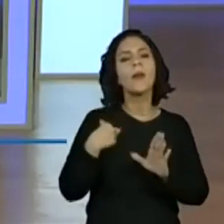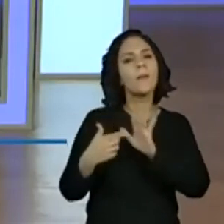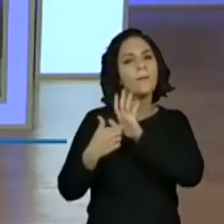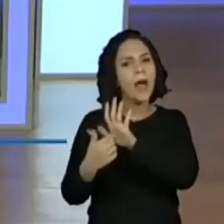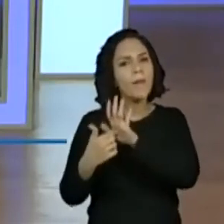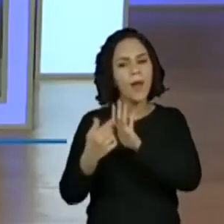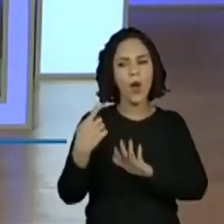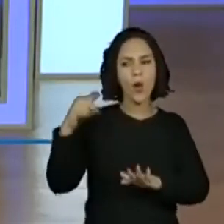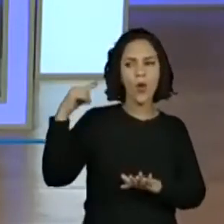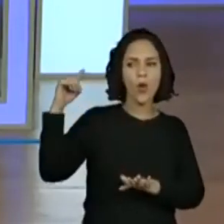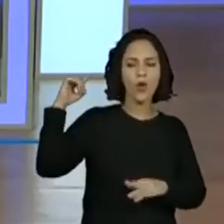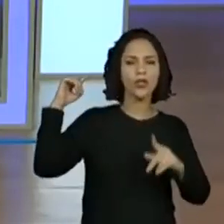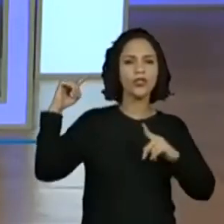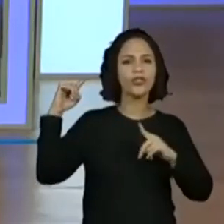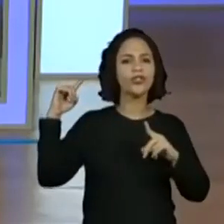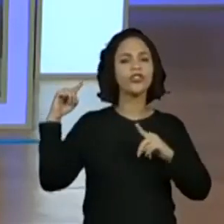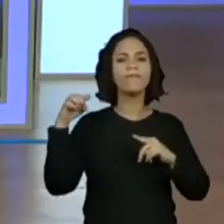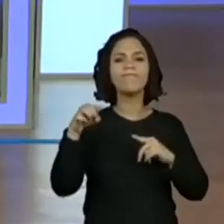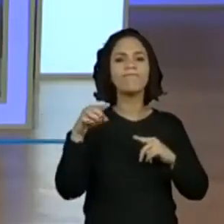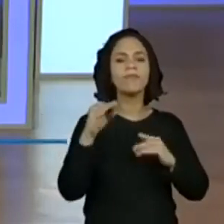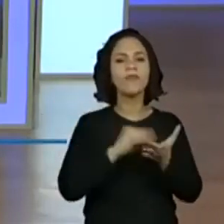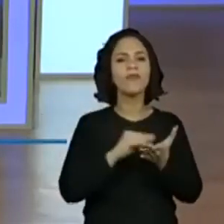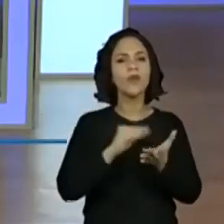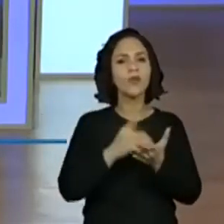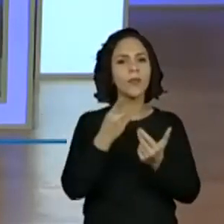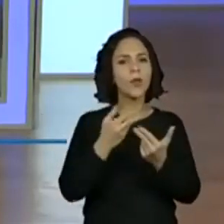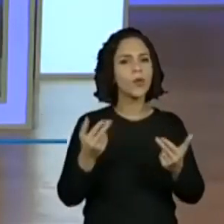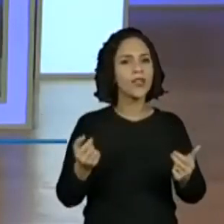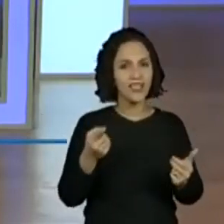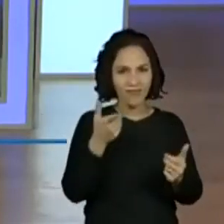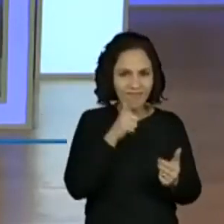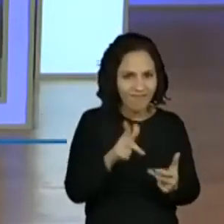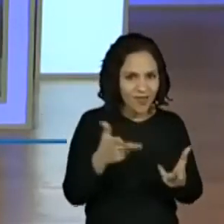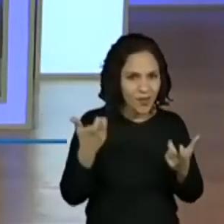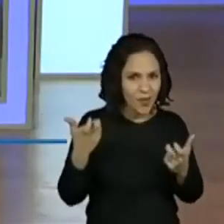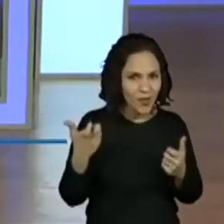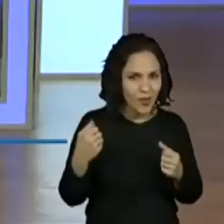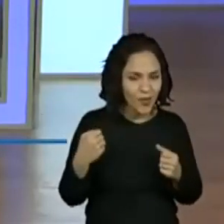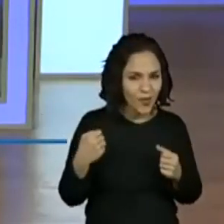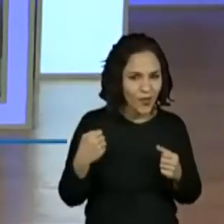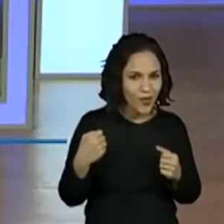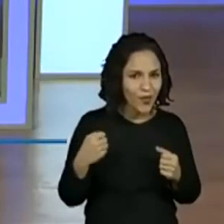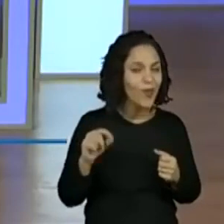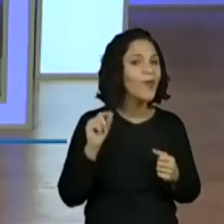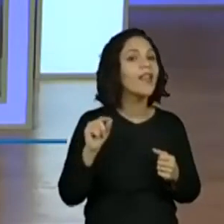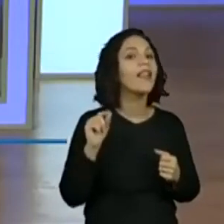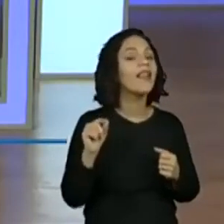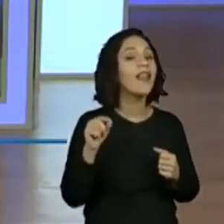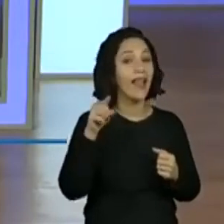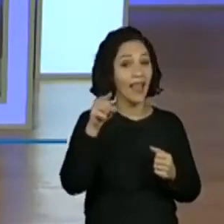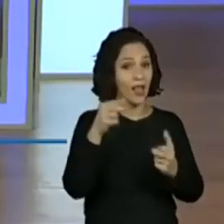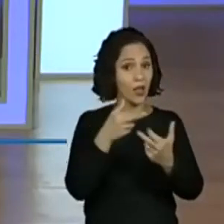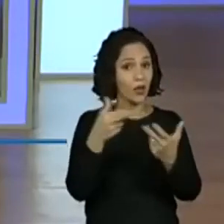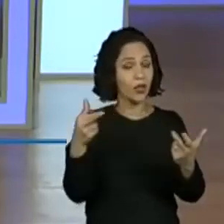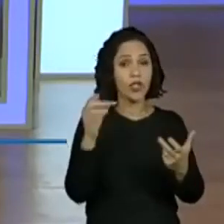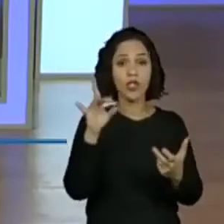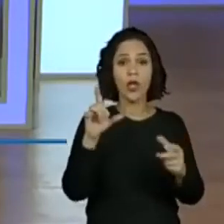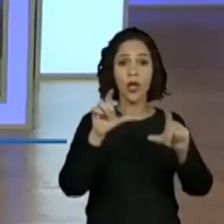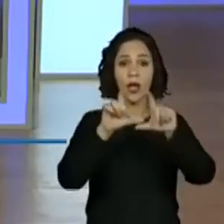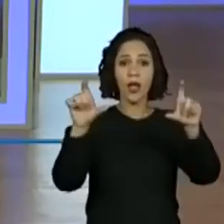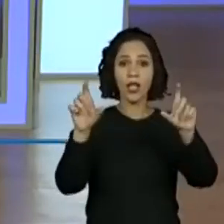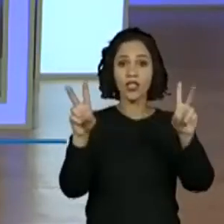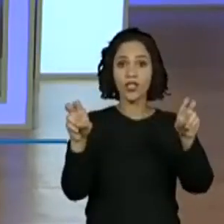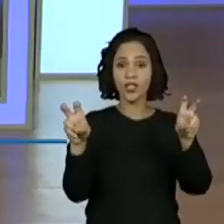as outras notícias e nessa não apareceu? Essa não apareceu. Eu acho que eles já conseguiram destacar que essa notícia só tem o